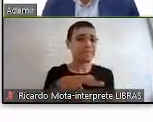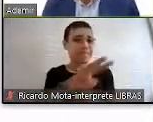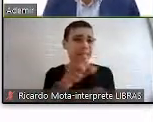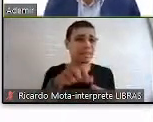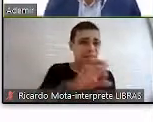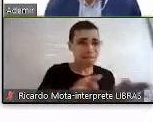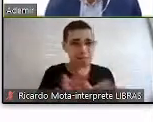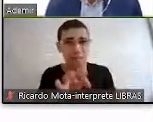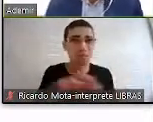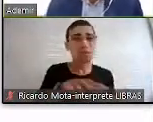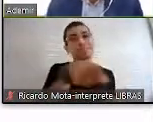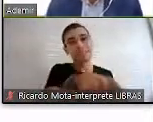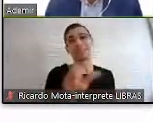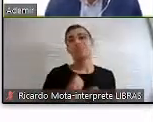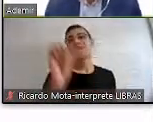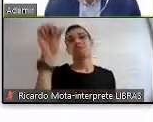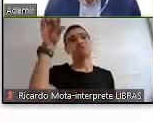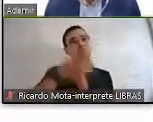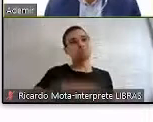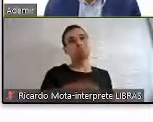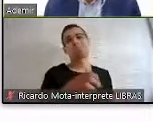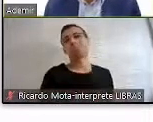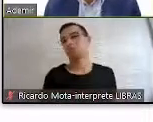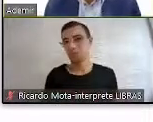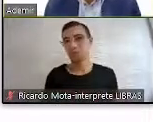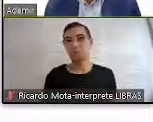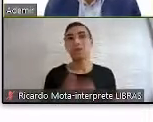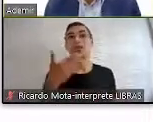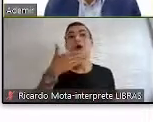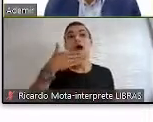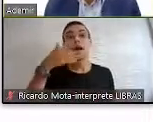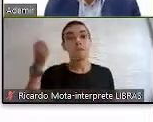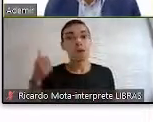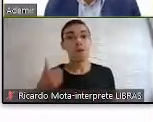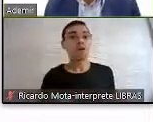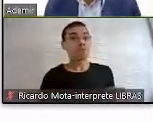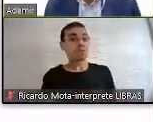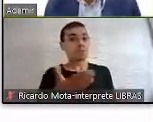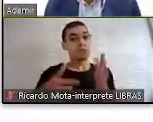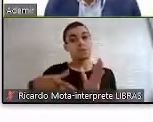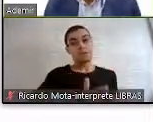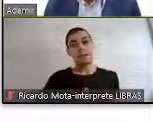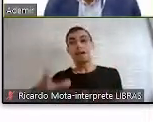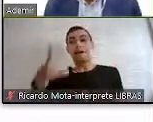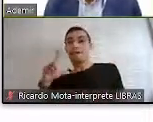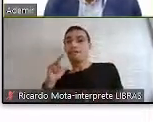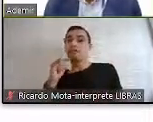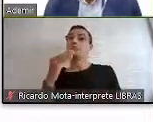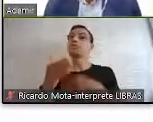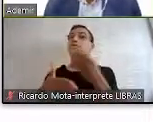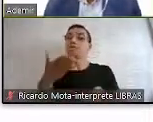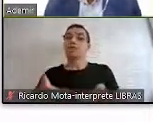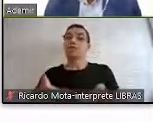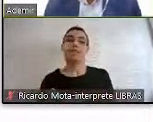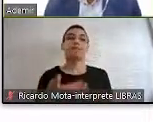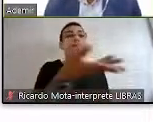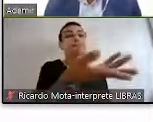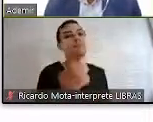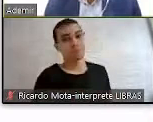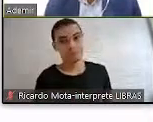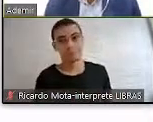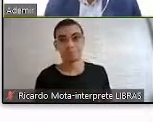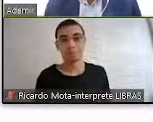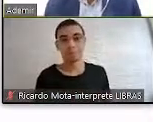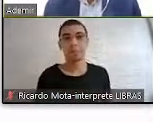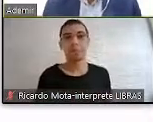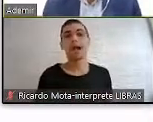alguns sintomas, né, que está comprometendo a saúde da nossa edificação. Se nós utilizamos a preventiva,